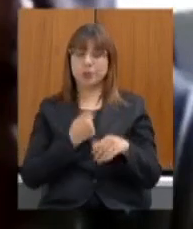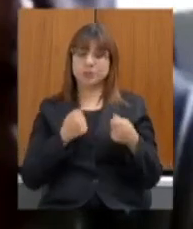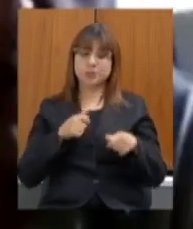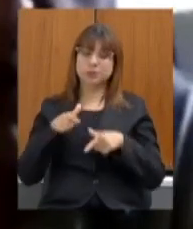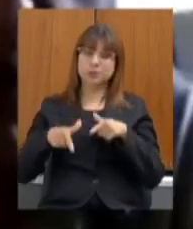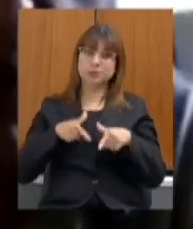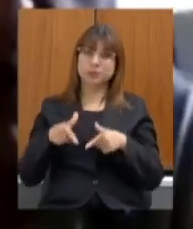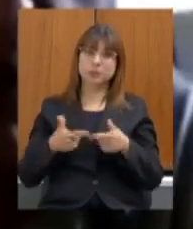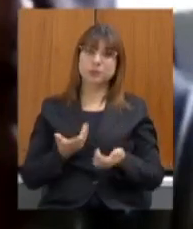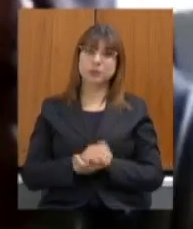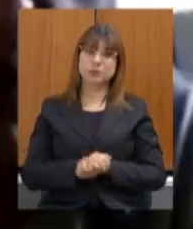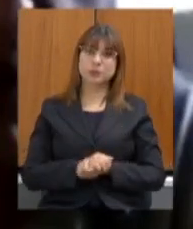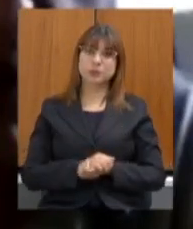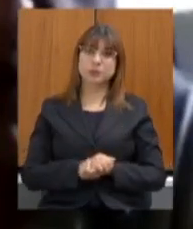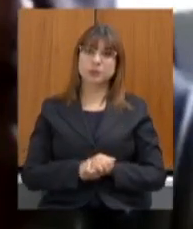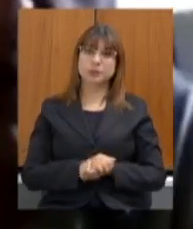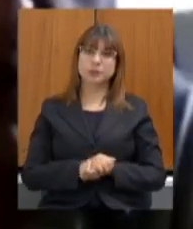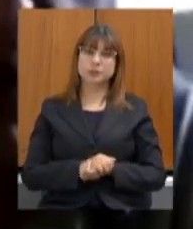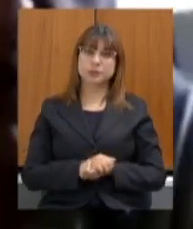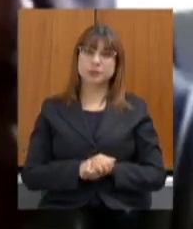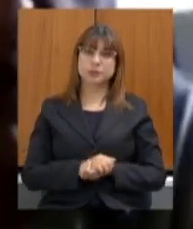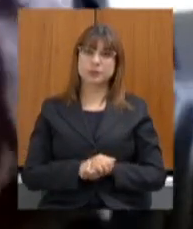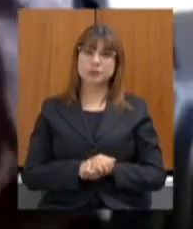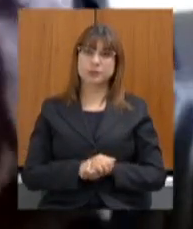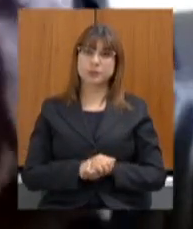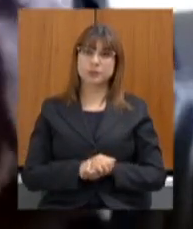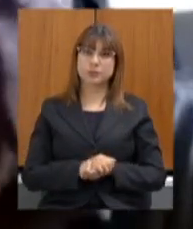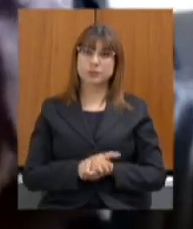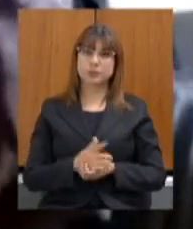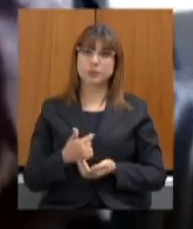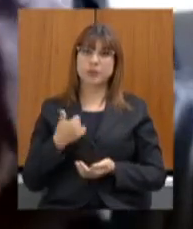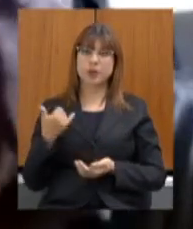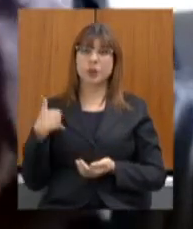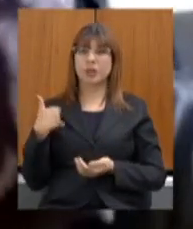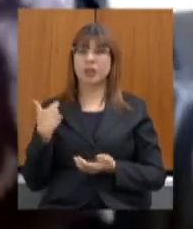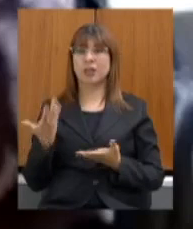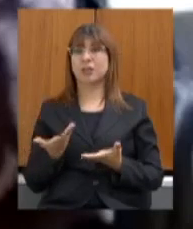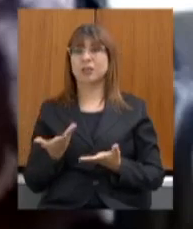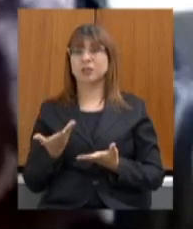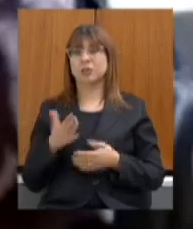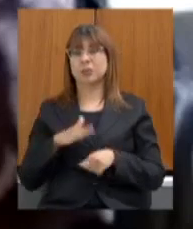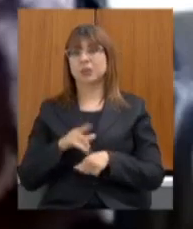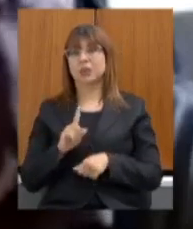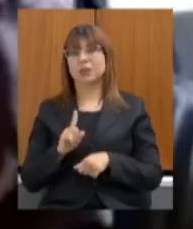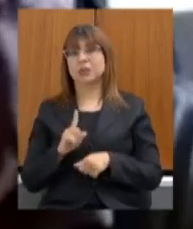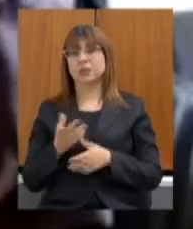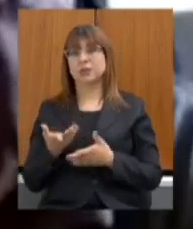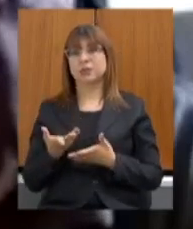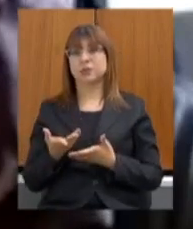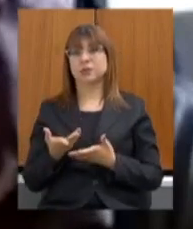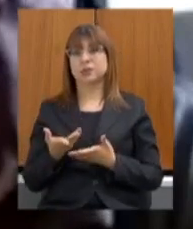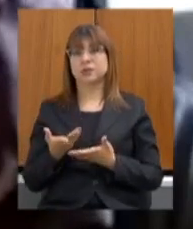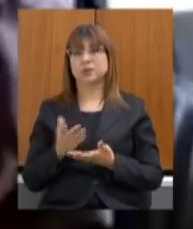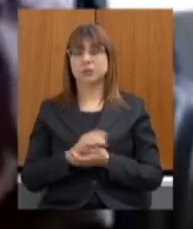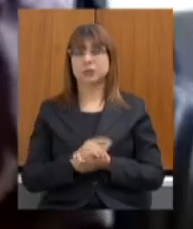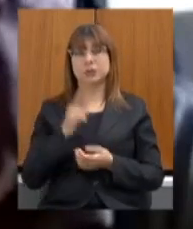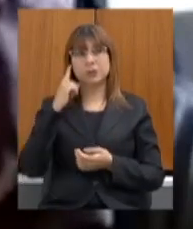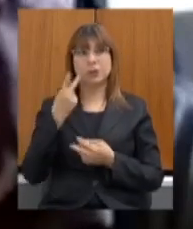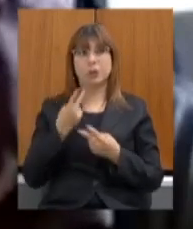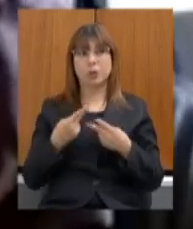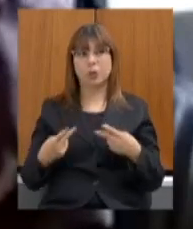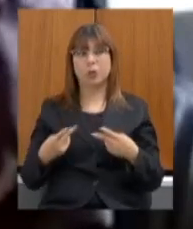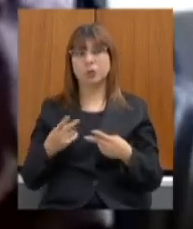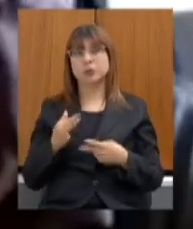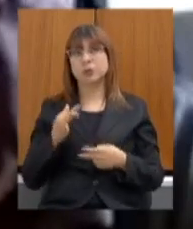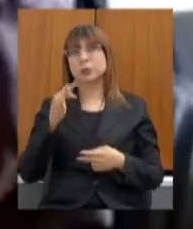já estou numa idade mais provecta, não estou na idade mais para ficar fazendo coisas com um tão longeito assim. Tem que ser